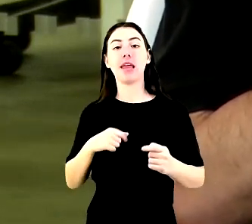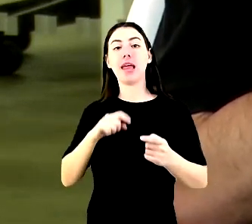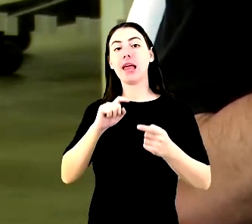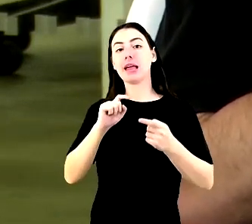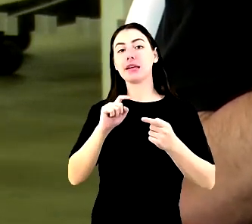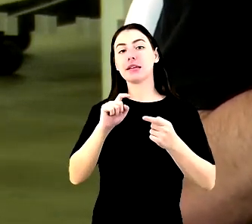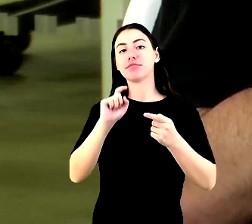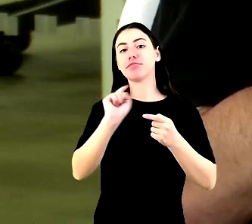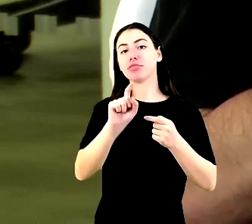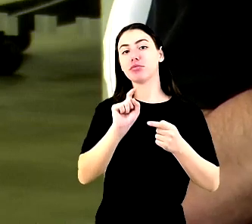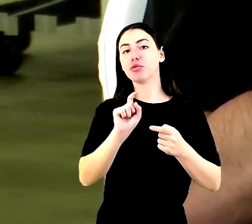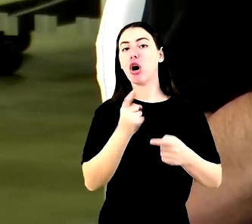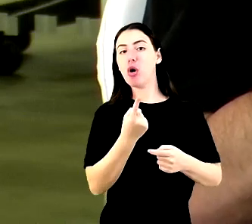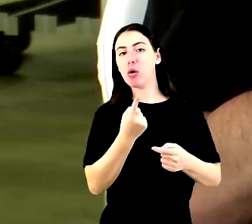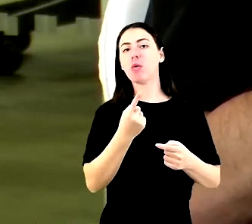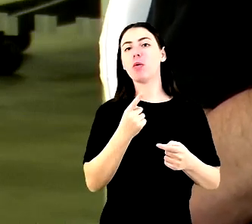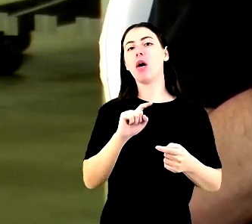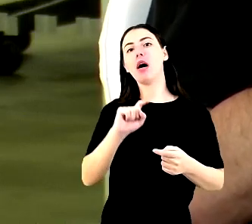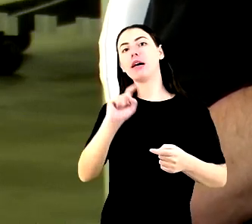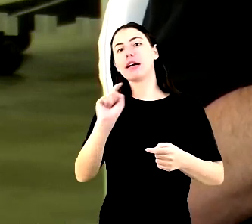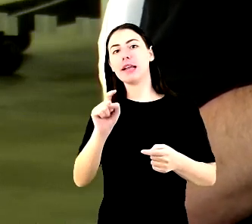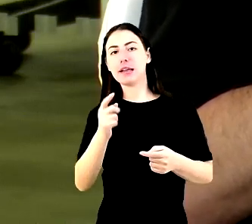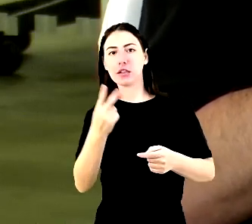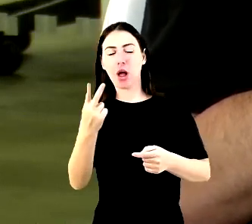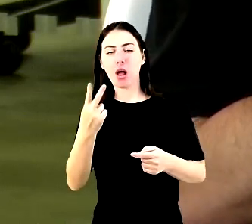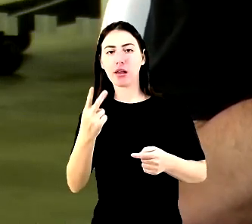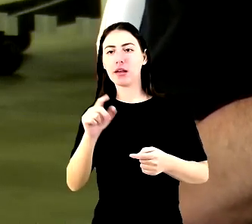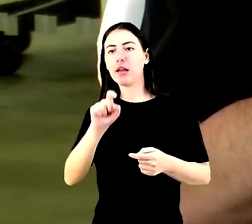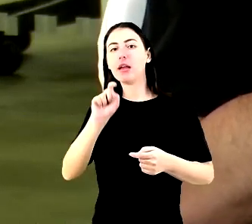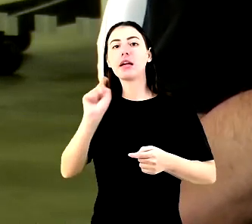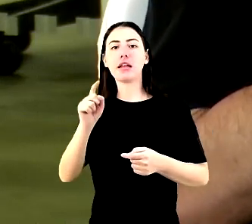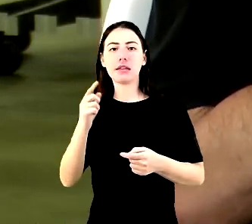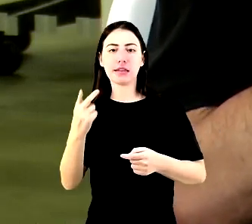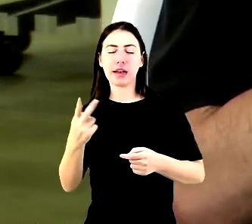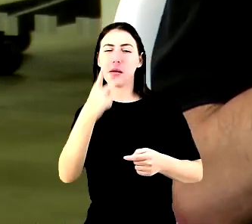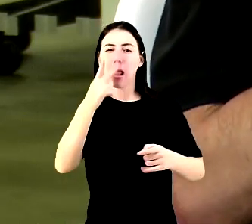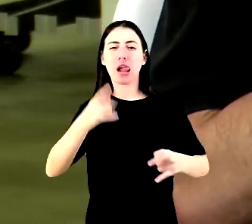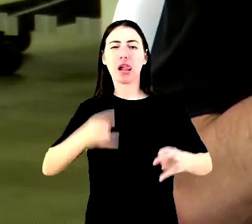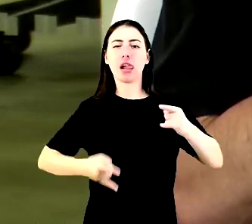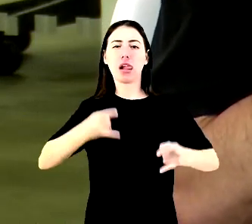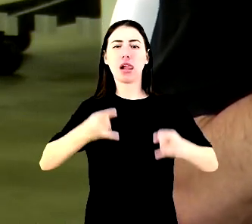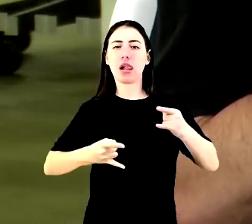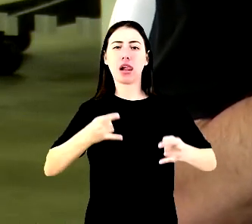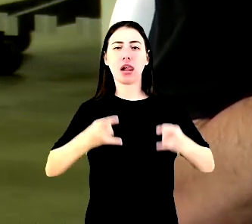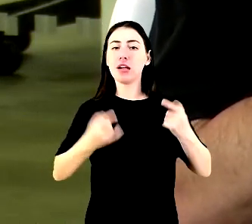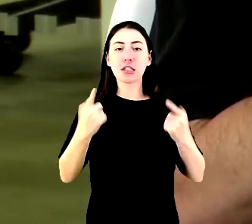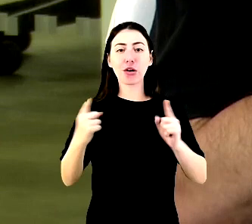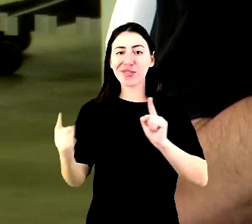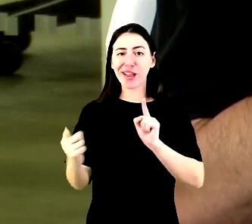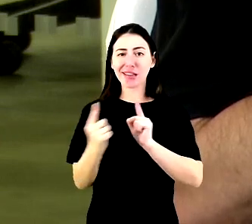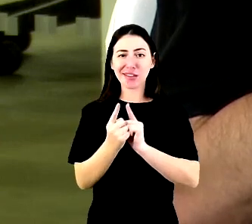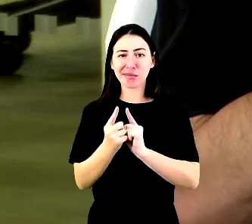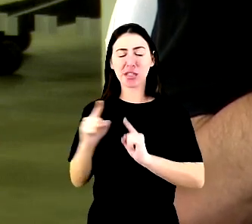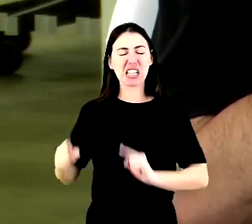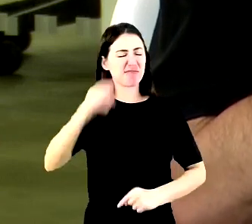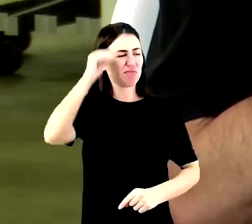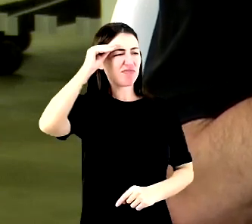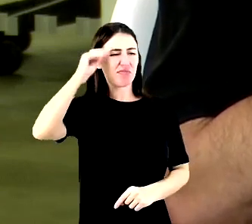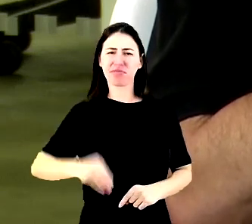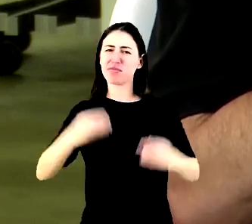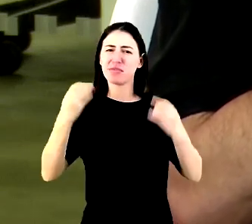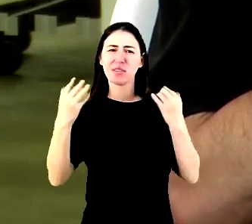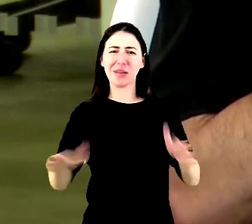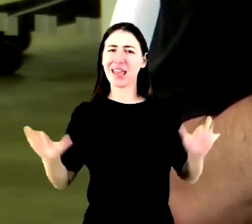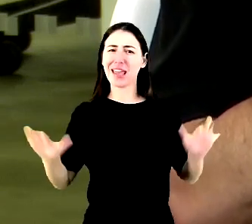observar os processos, entender como você consegue unir o digital para facilitar os processos, levar